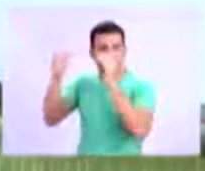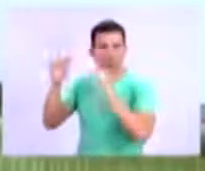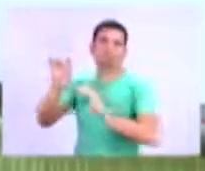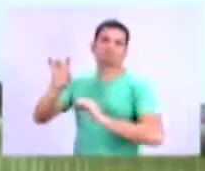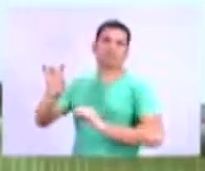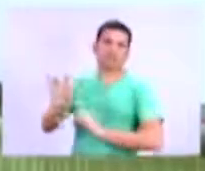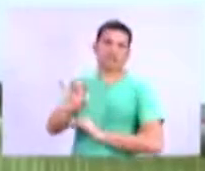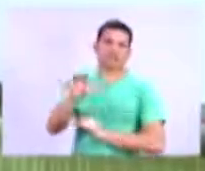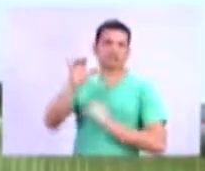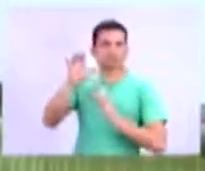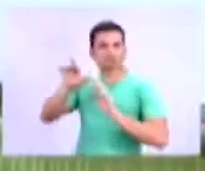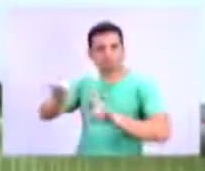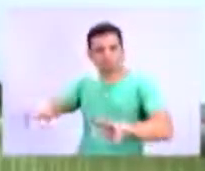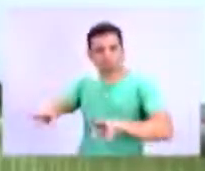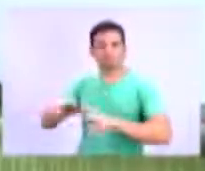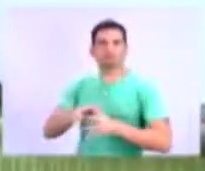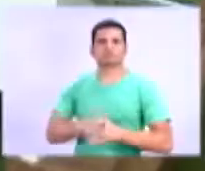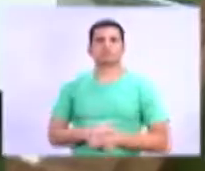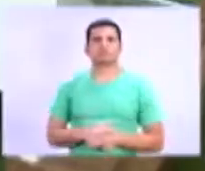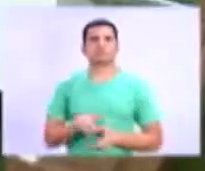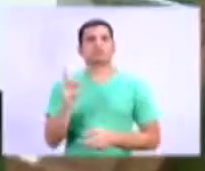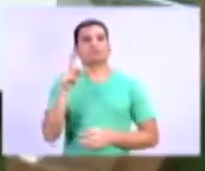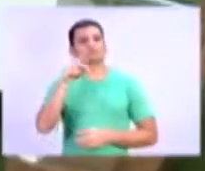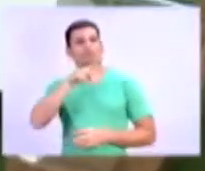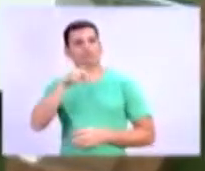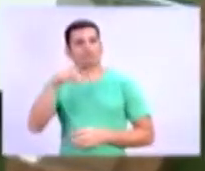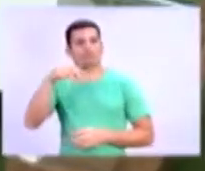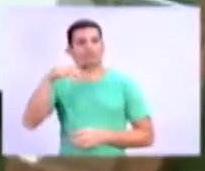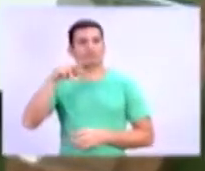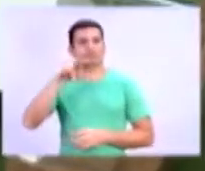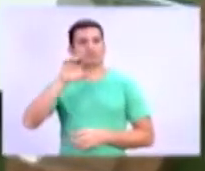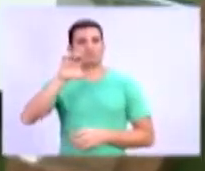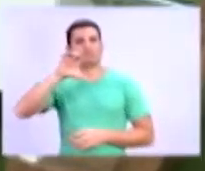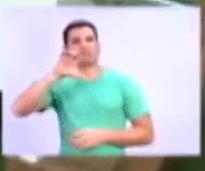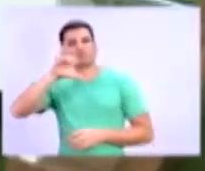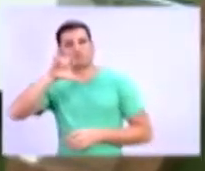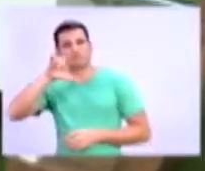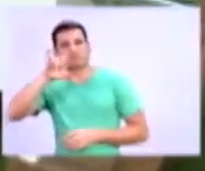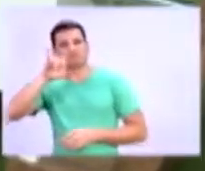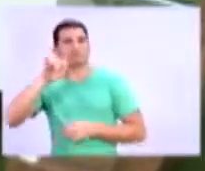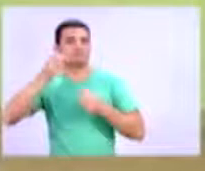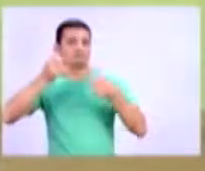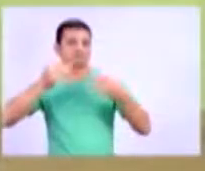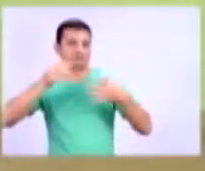né? O professor Marcilei vai falar um pouco mais para a gente sobre esse conceito de alteridade.